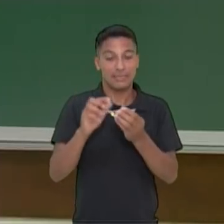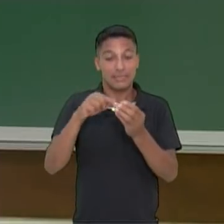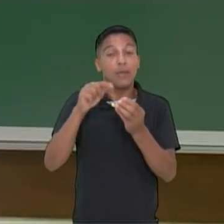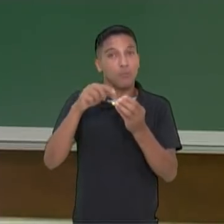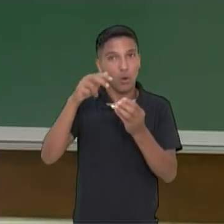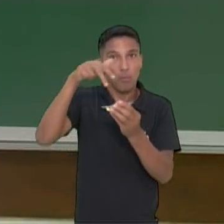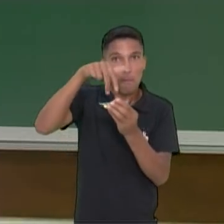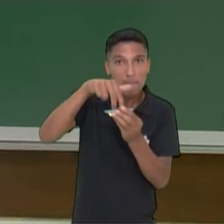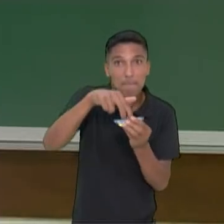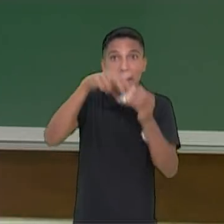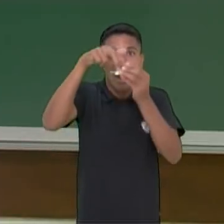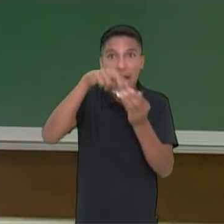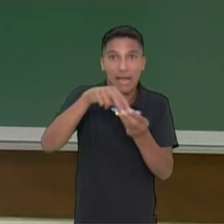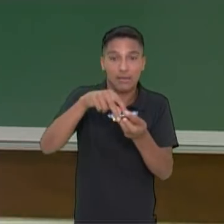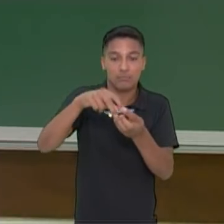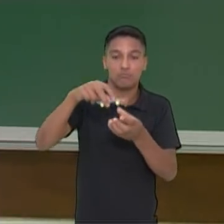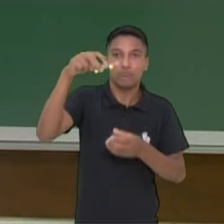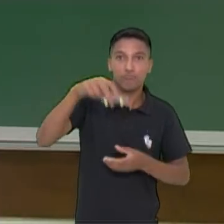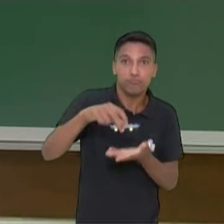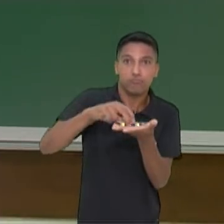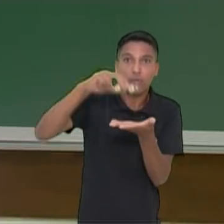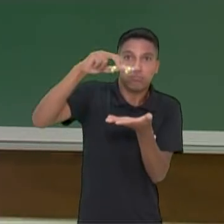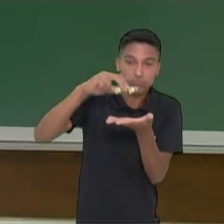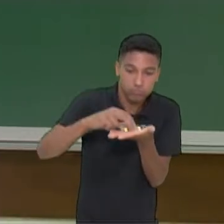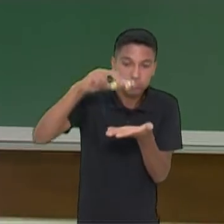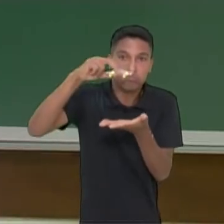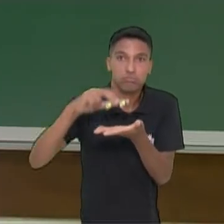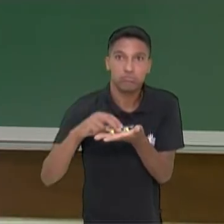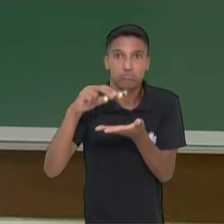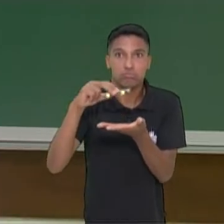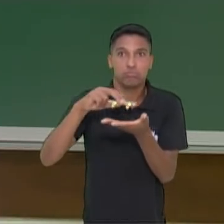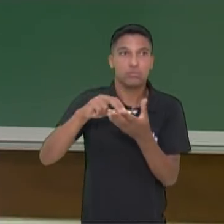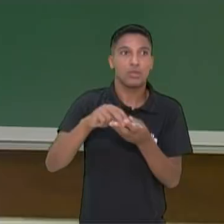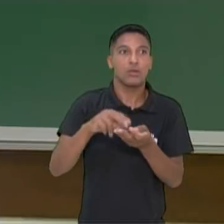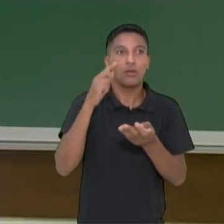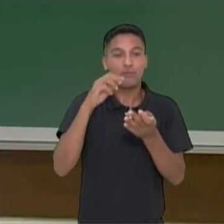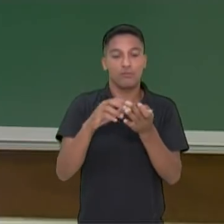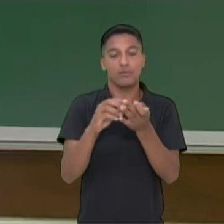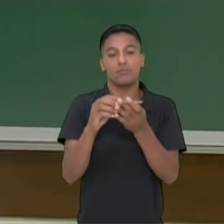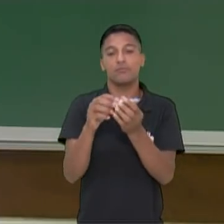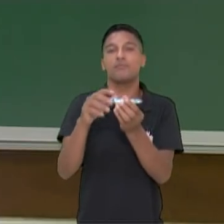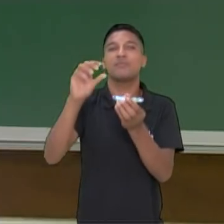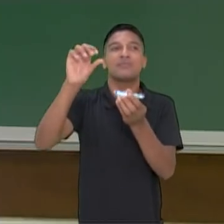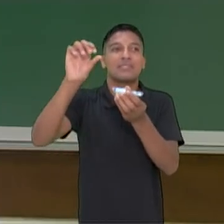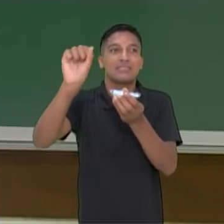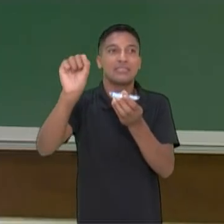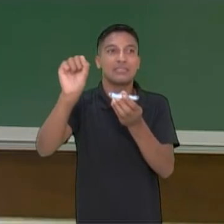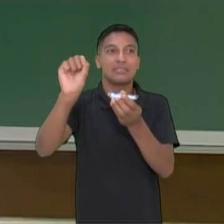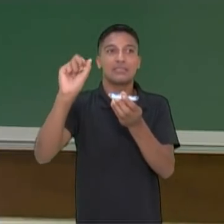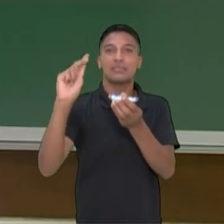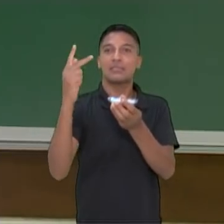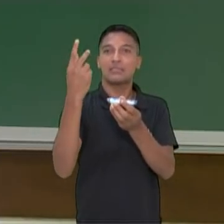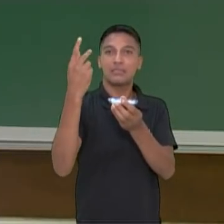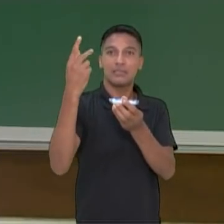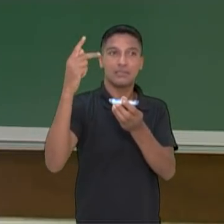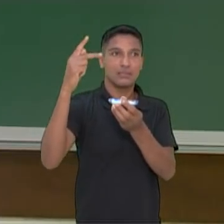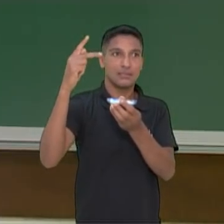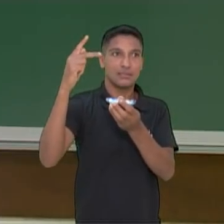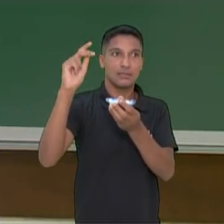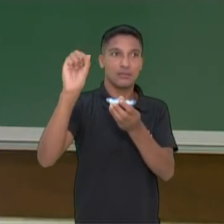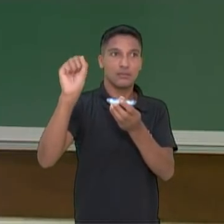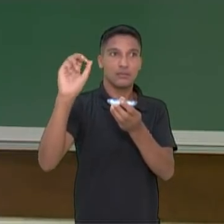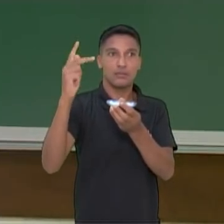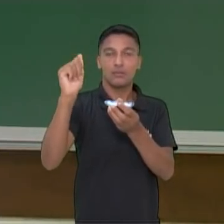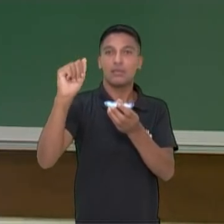manobra. Então, algumas partes, talvez a maioria vocês conheçam, né? O shape, que é exatamente a madeira